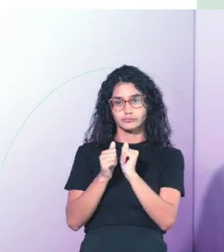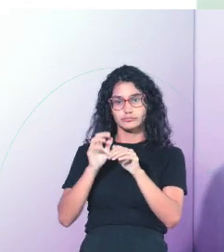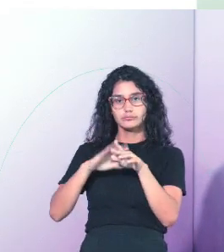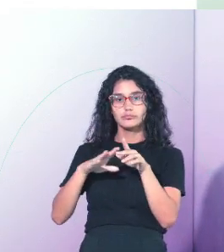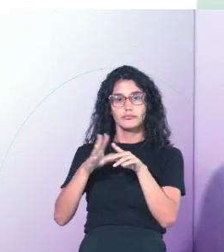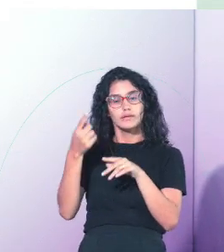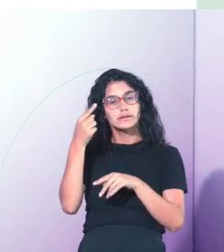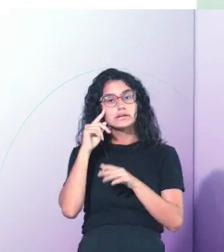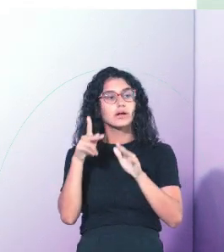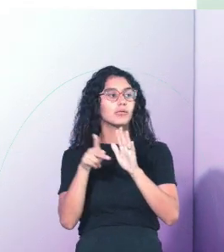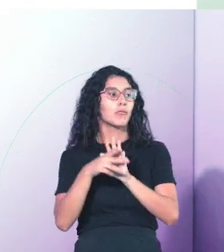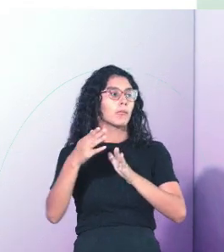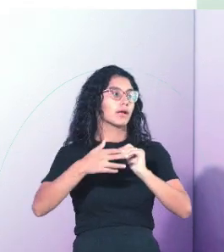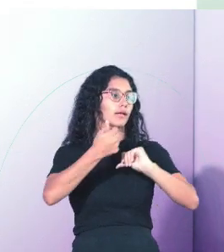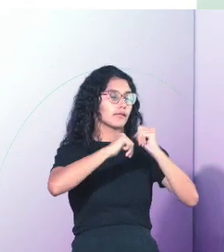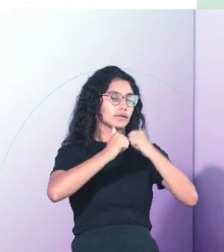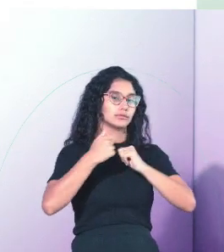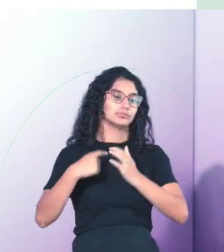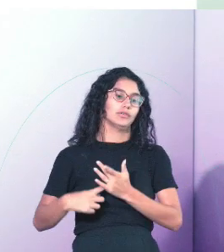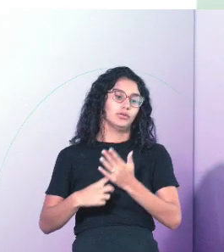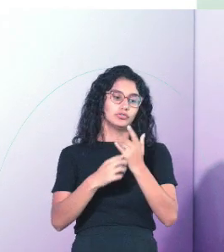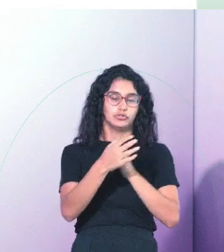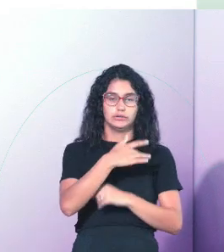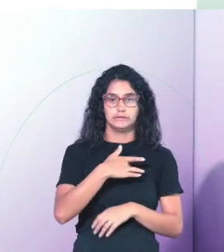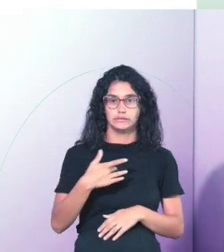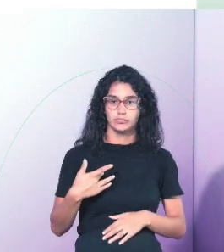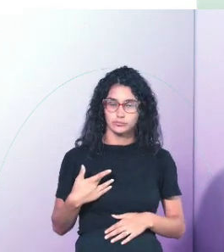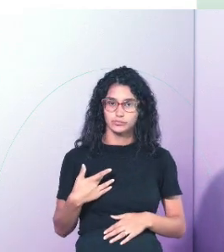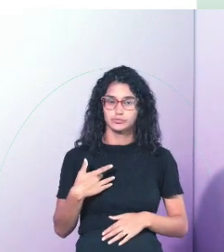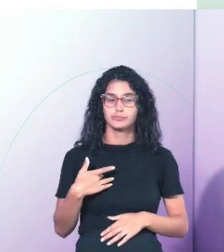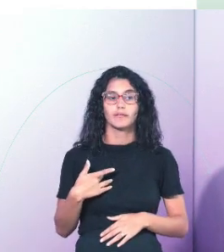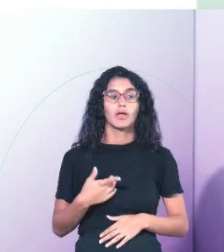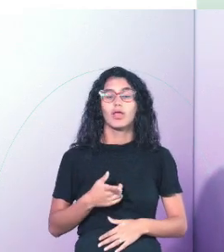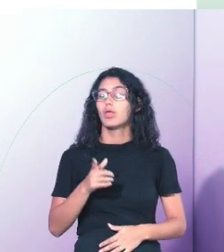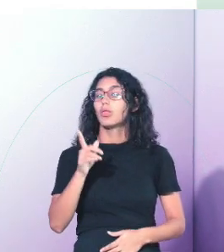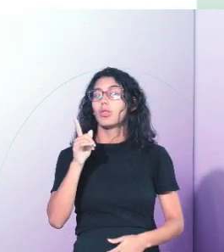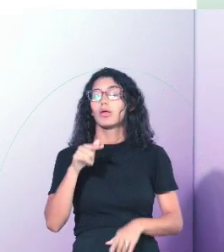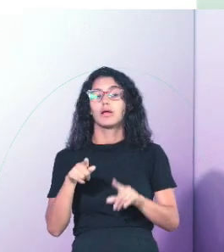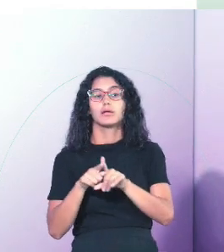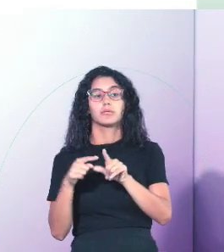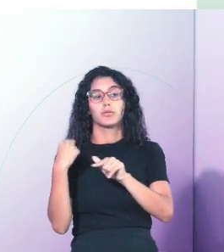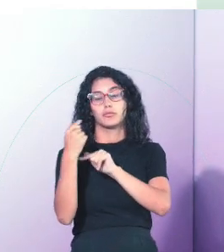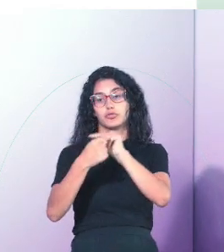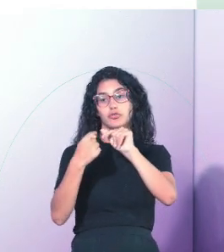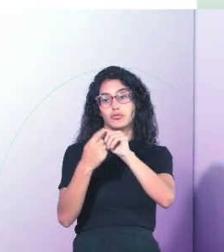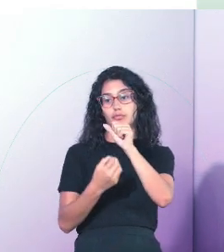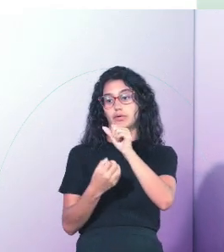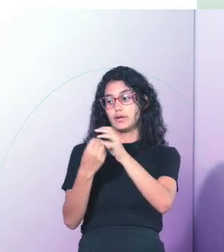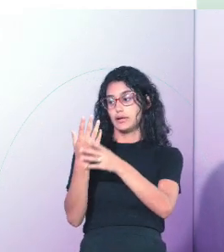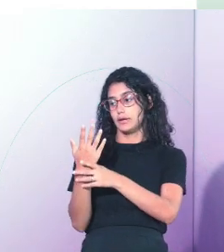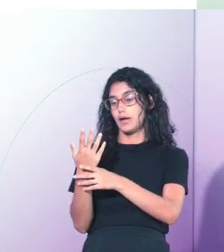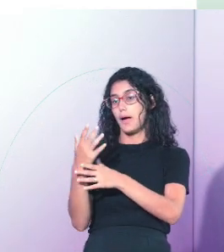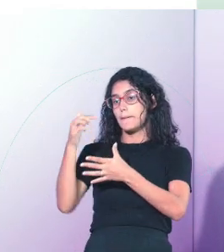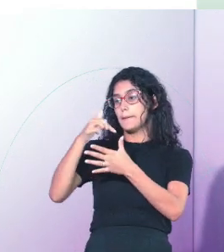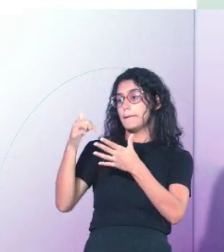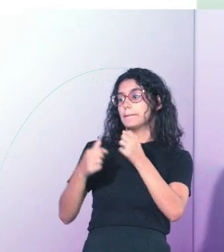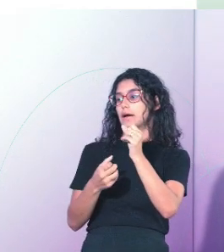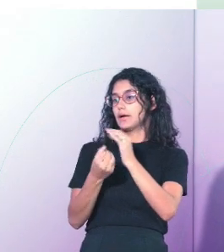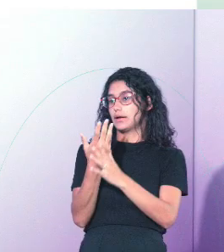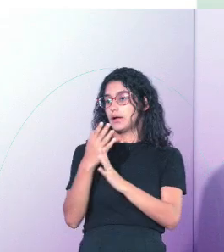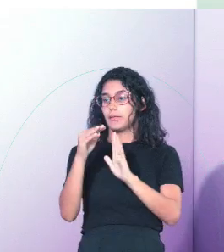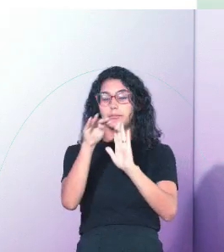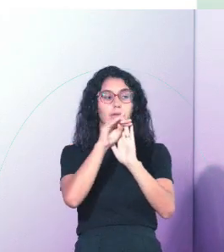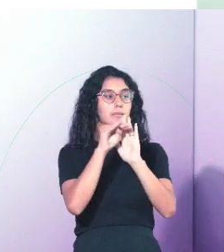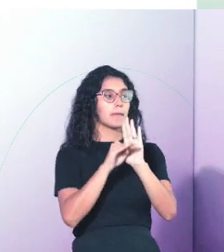clínicas durante uma avaliação de tecnologias de saúde. Não é a intenção criar inputs para colocar nos